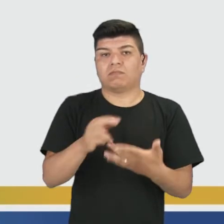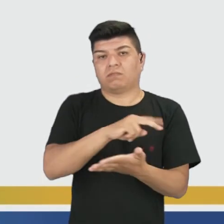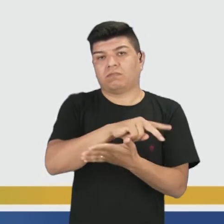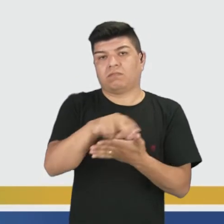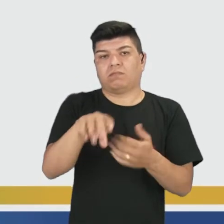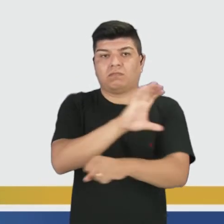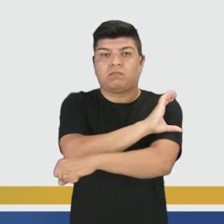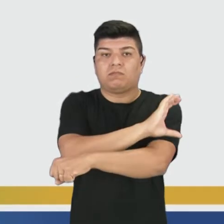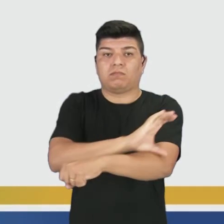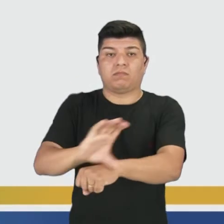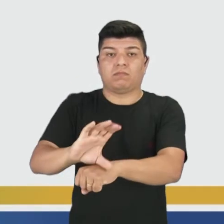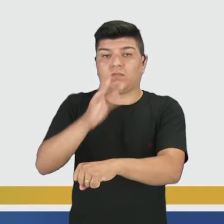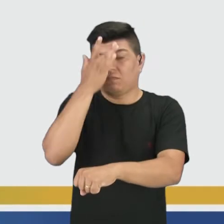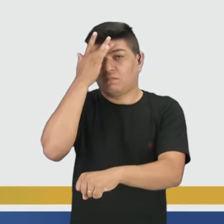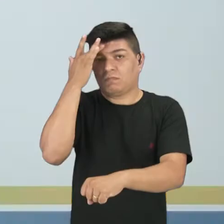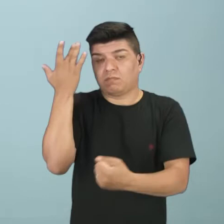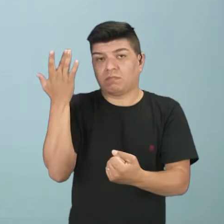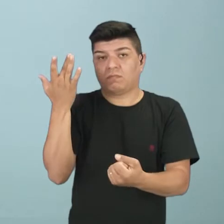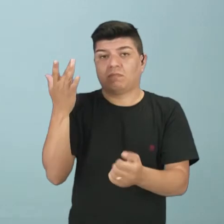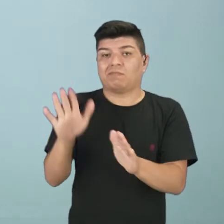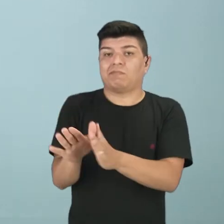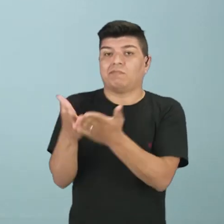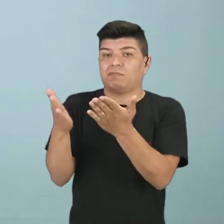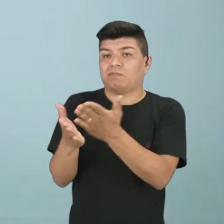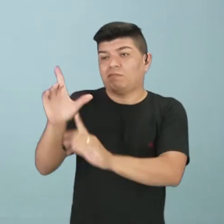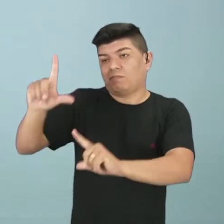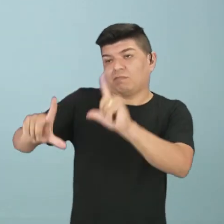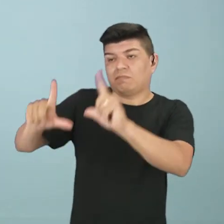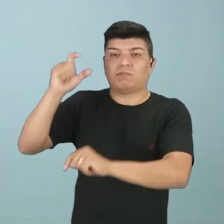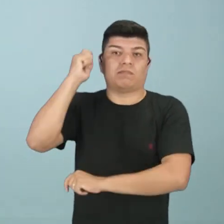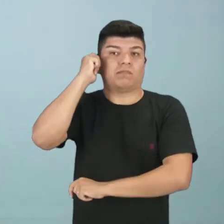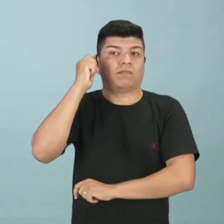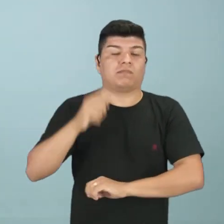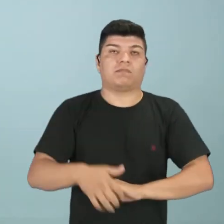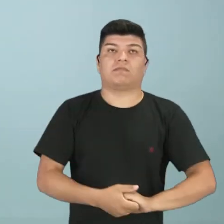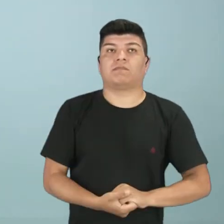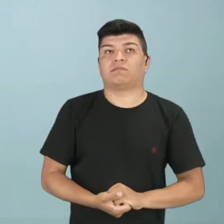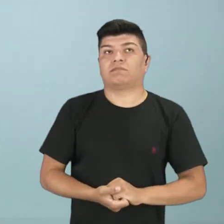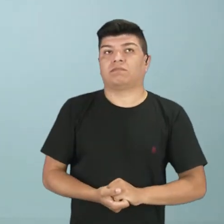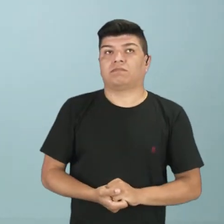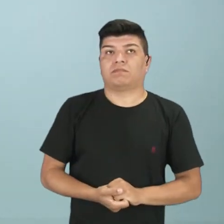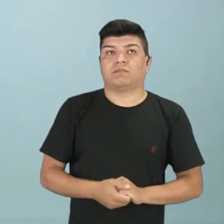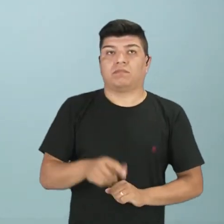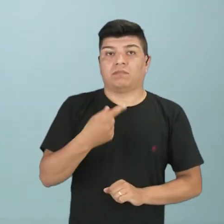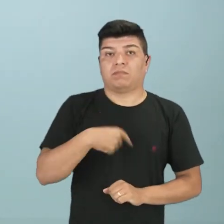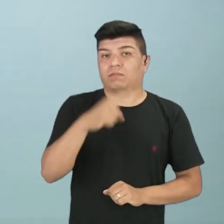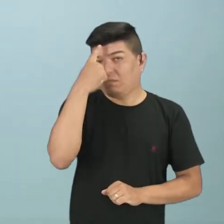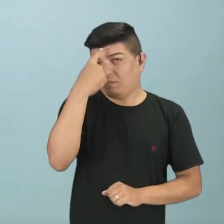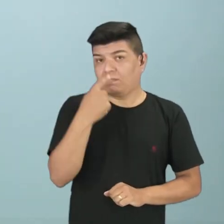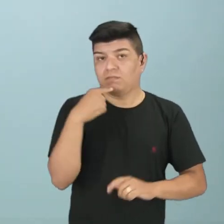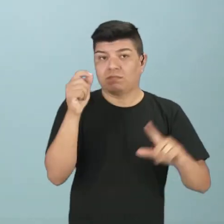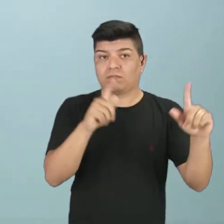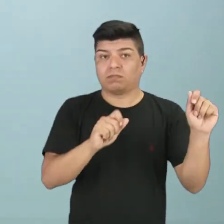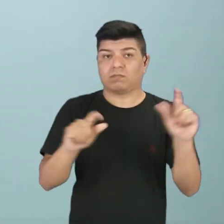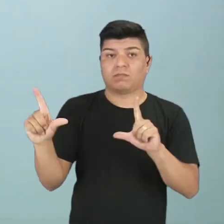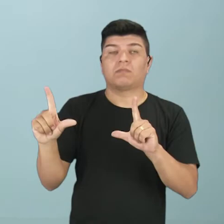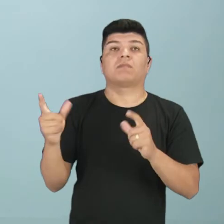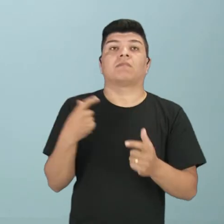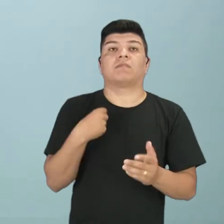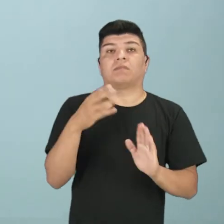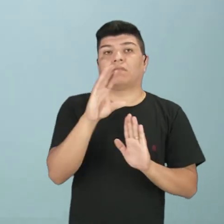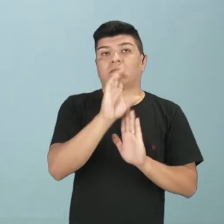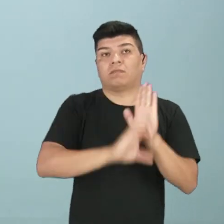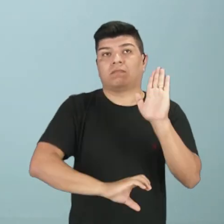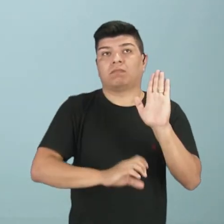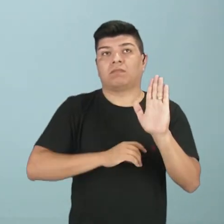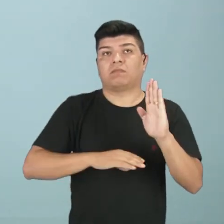diversidade cultural, enquanto que os pobres devem se contentar com televisão e rádio. E aí vamos ilustrar, finalizando esse assunto,